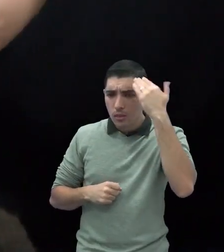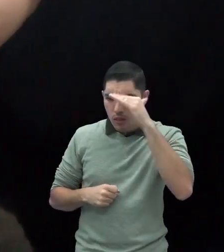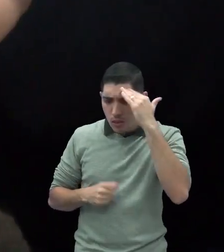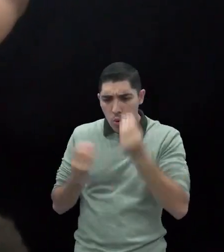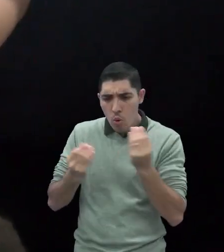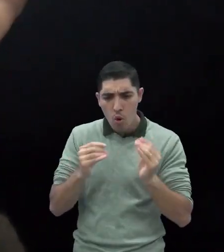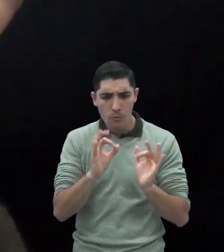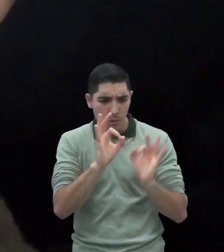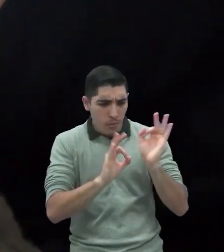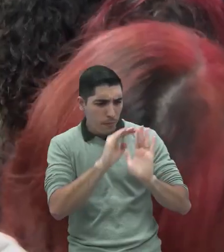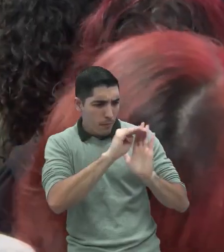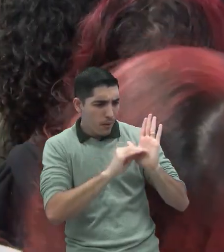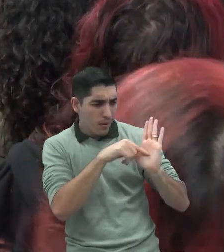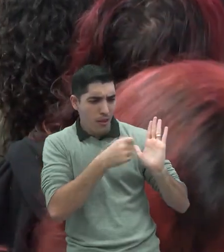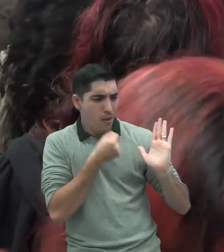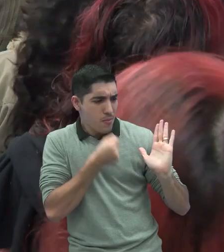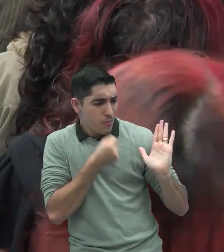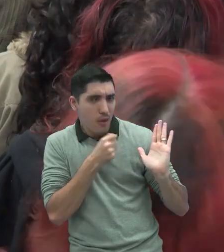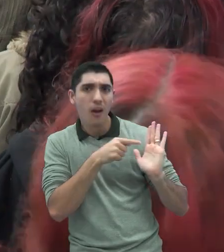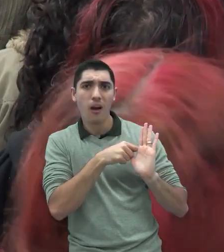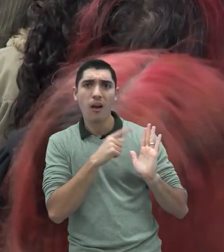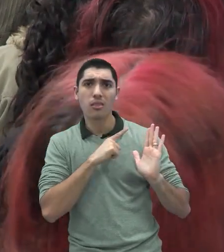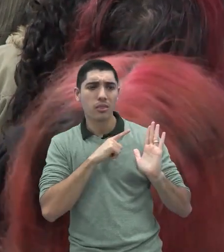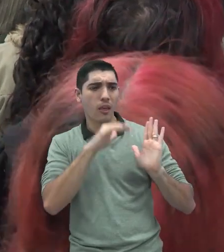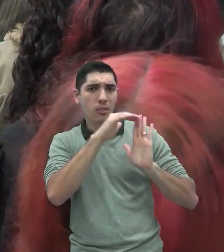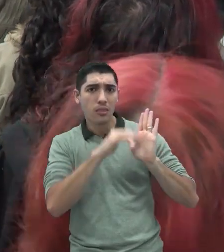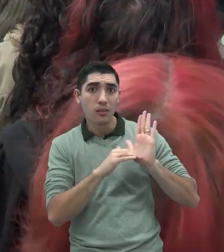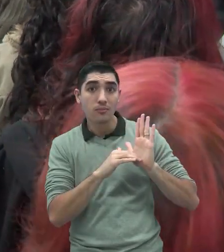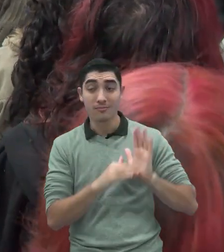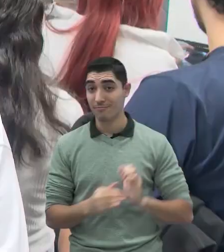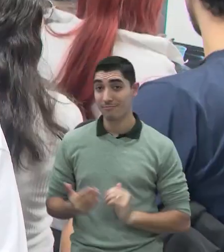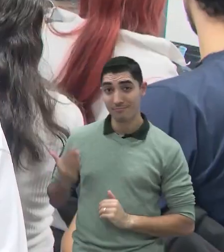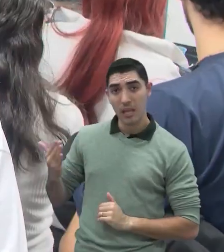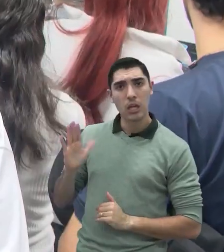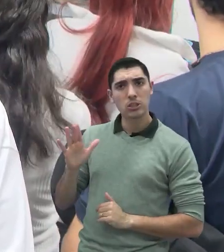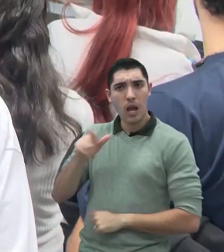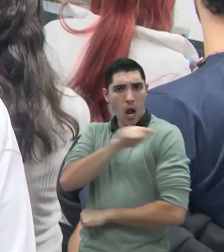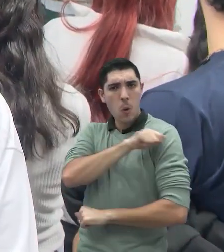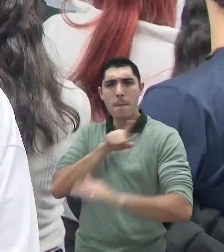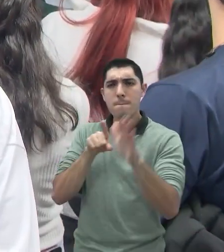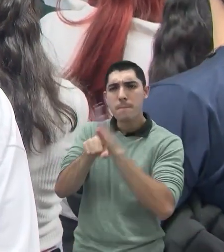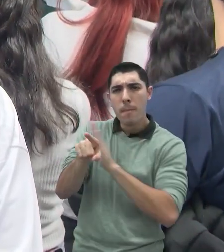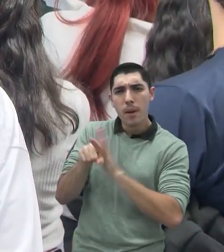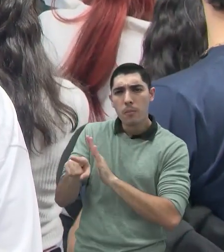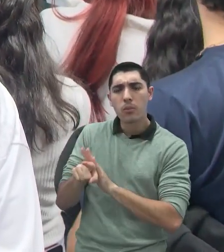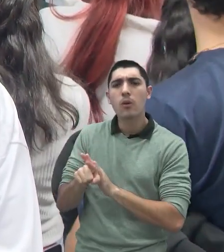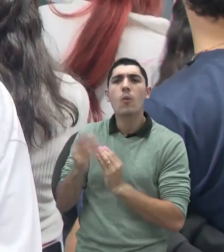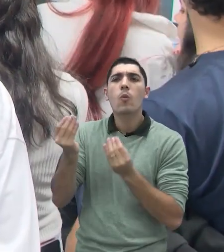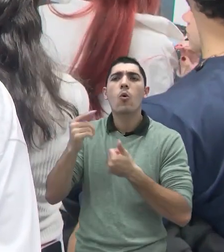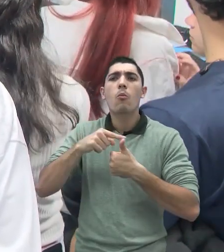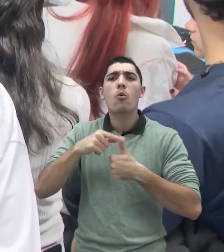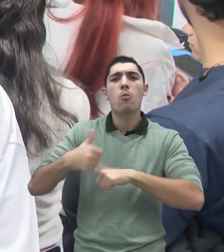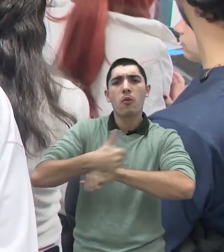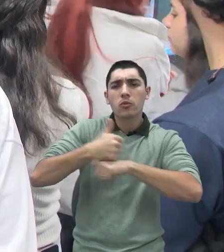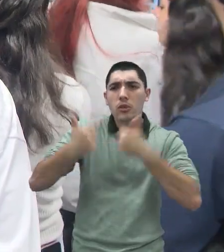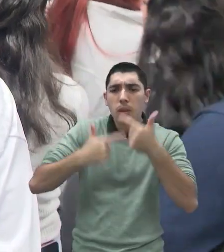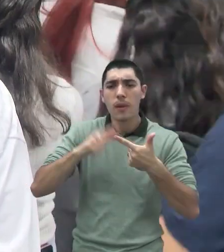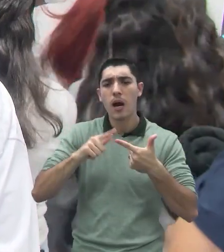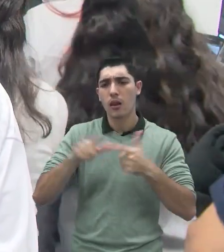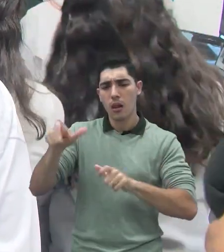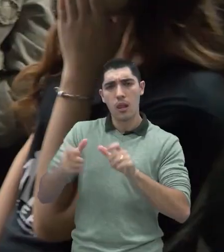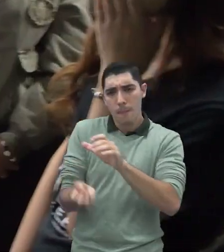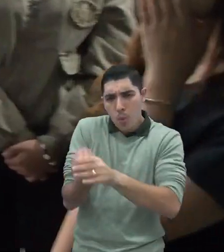se produz uma reportagem e as etapas dos fazeres jornalísticos. No bate-papo, tiraram dúvidas sobre o trabalho de um